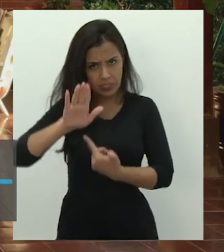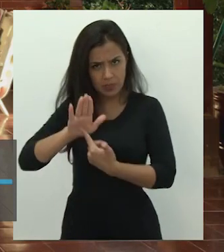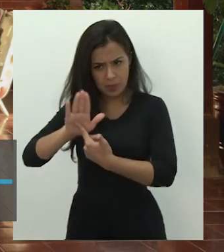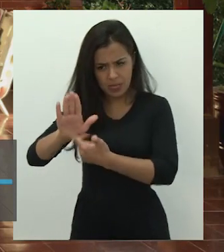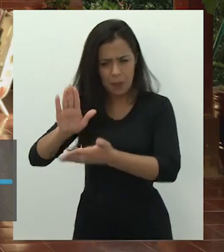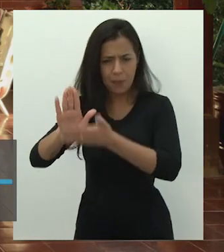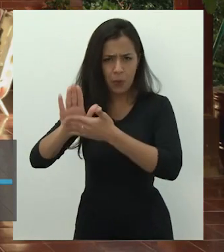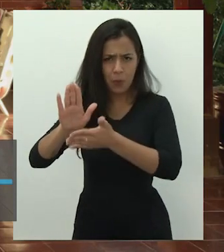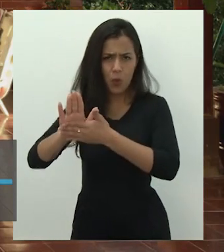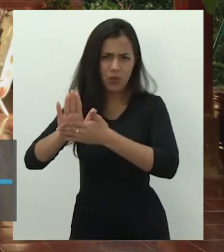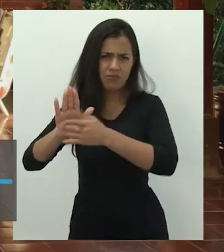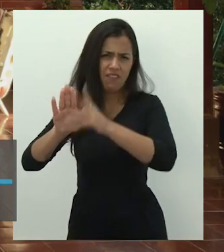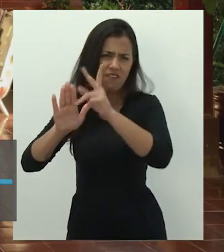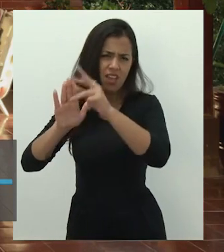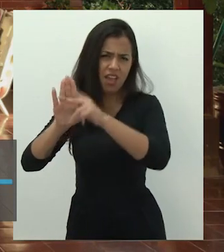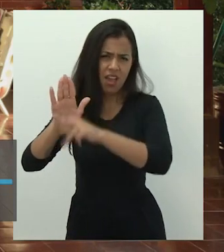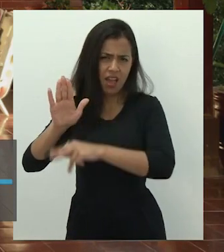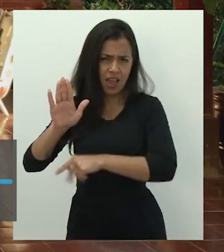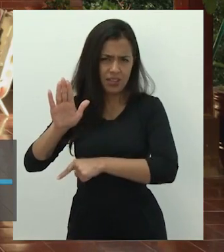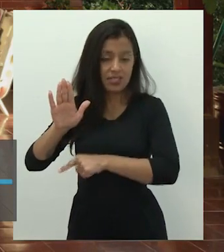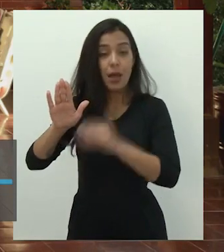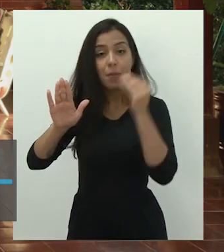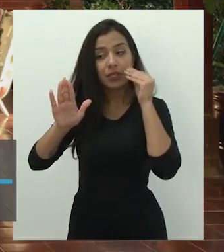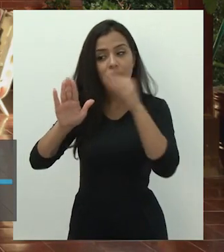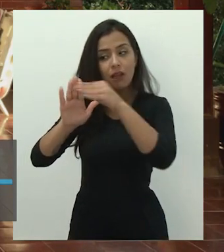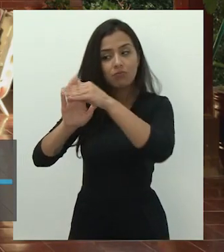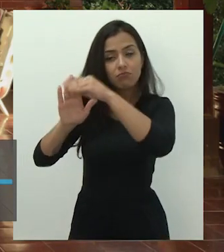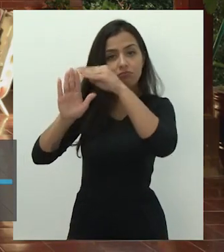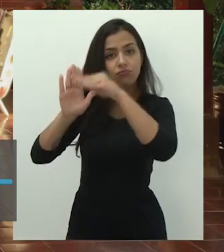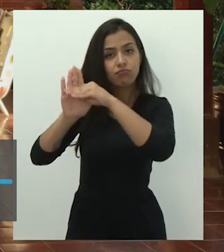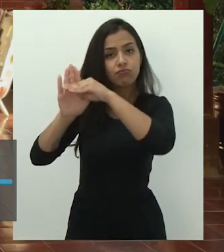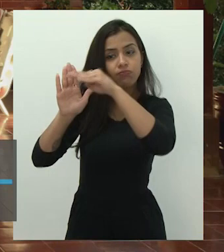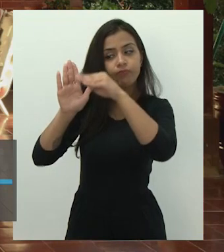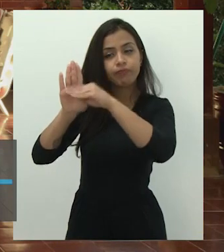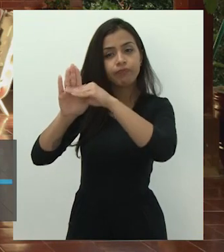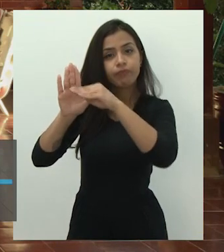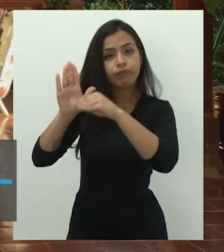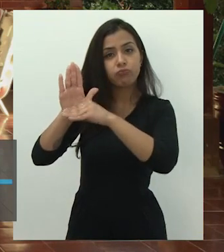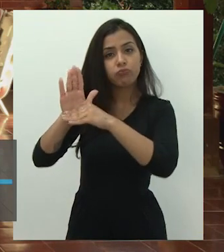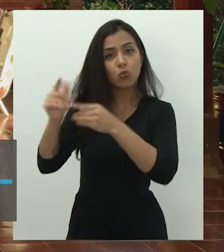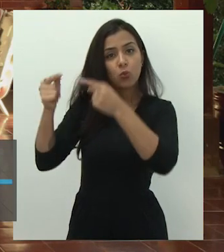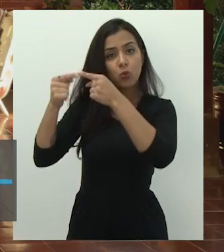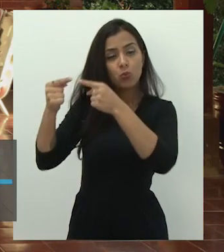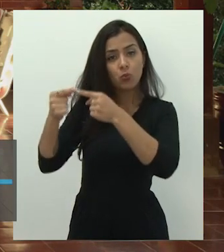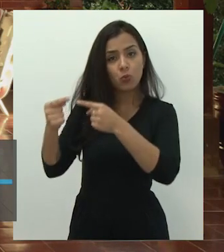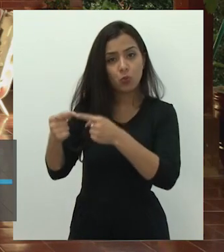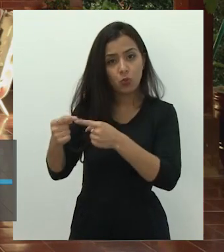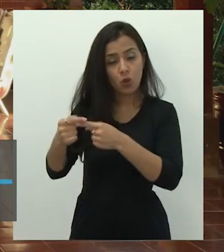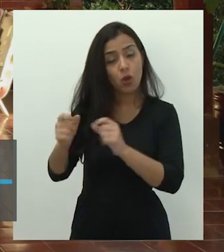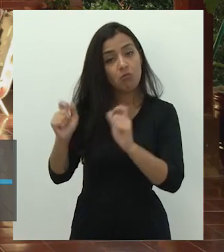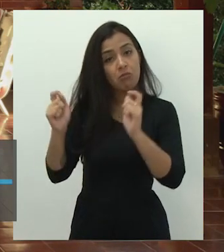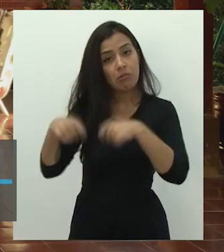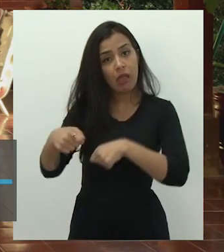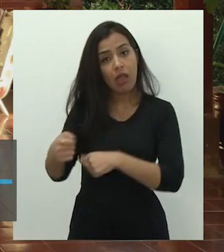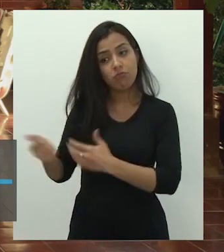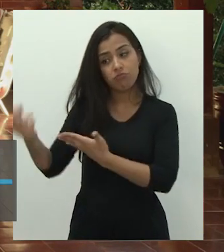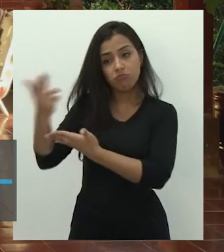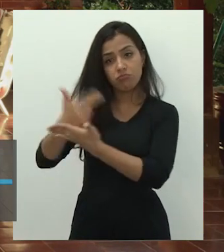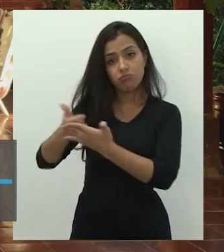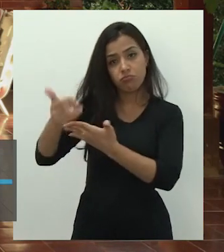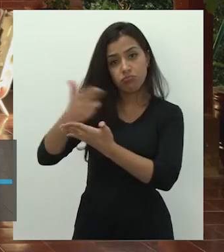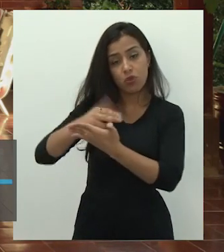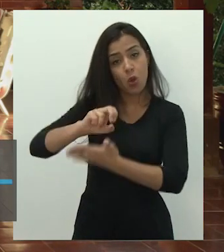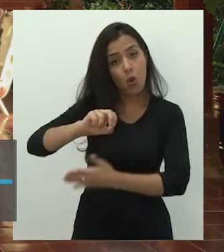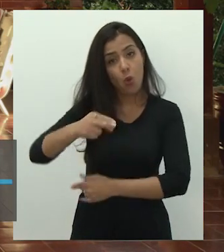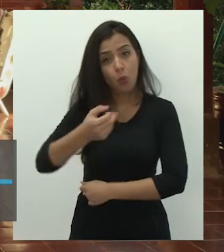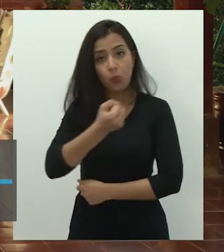propostas de continuar uma sequência, não é verdade? Pode ser de figura, pode ser de números. E aí as